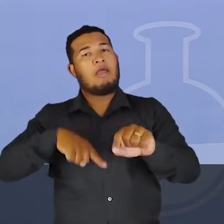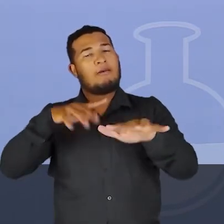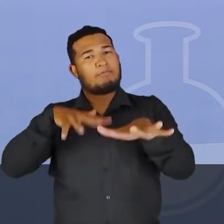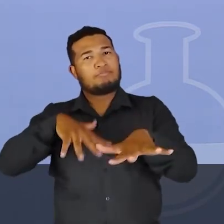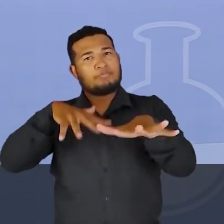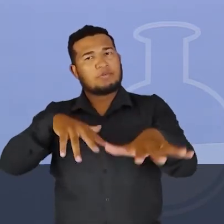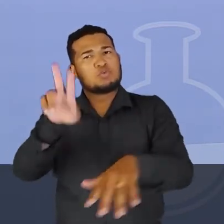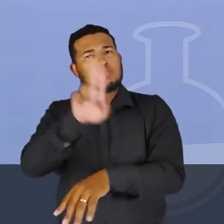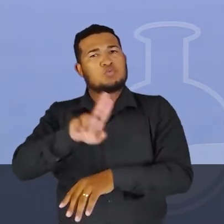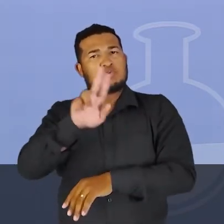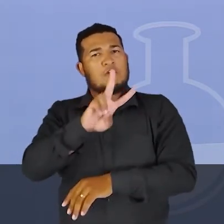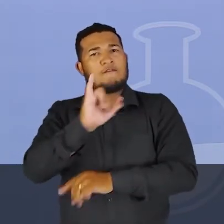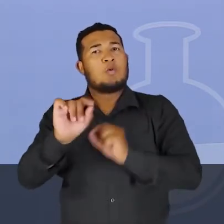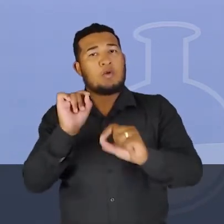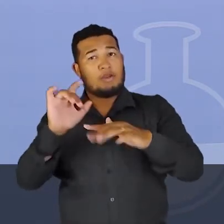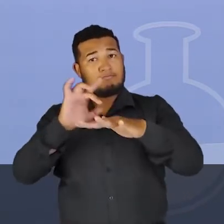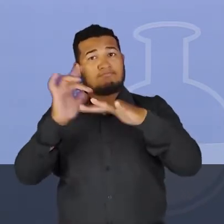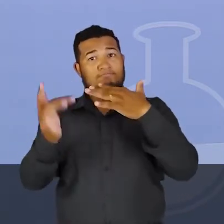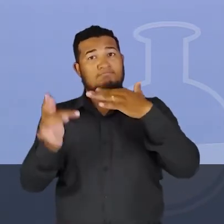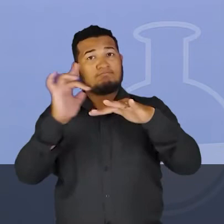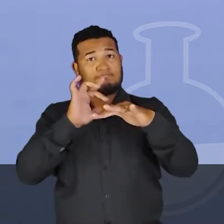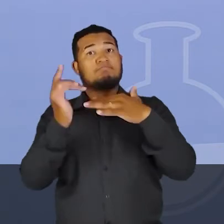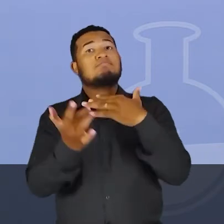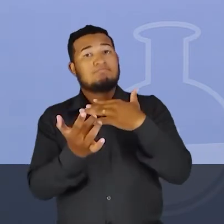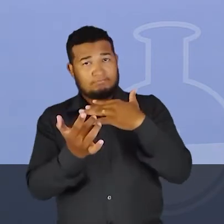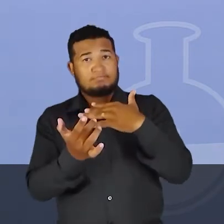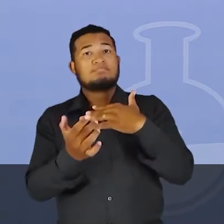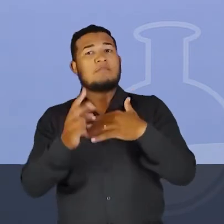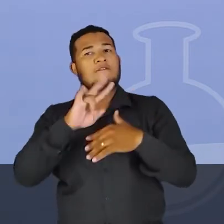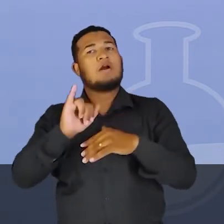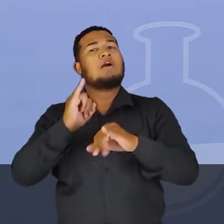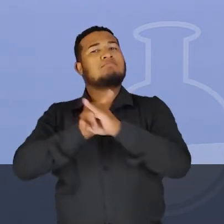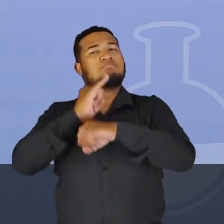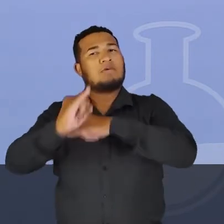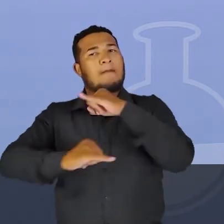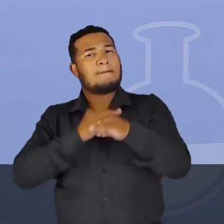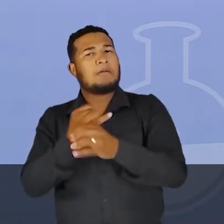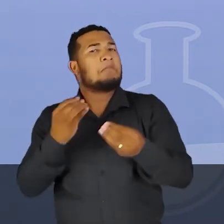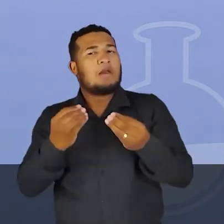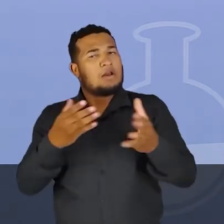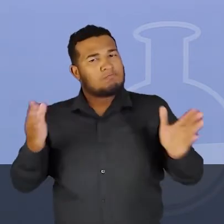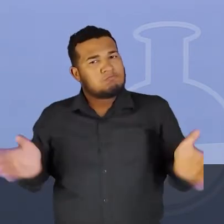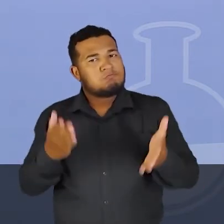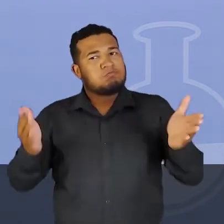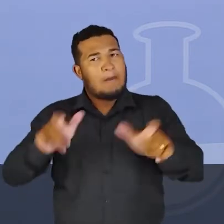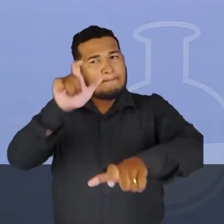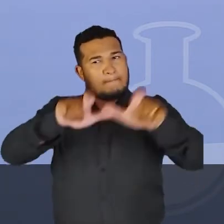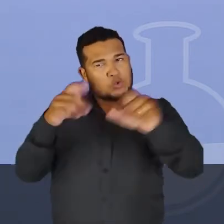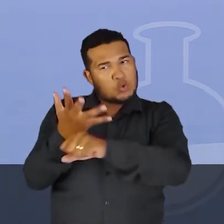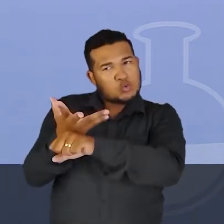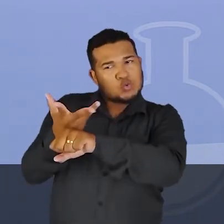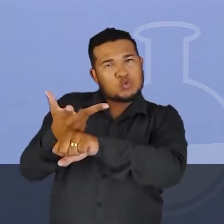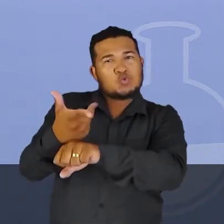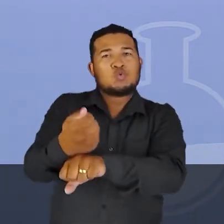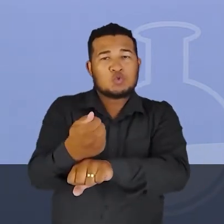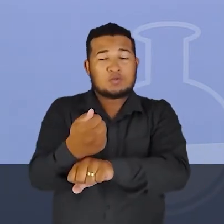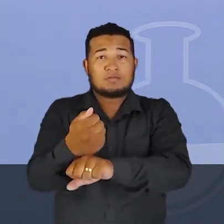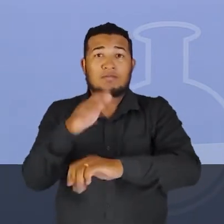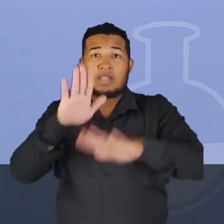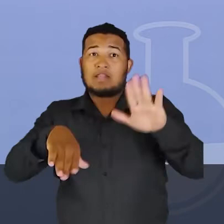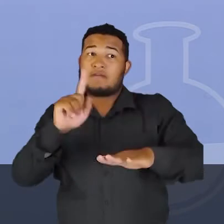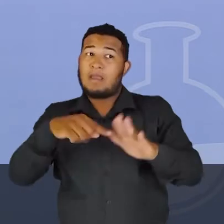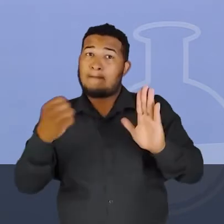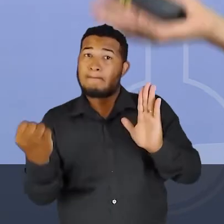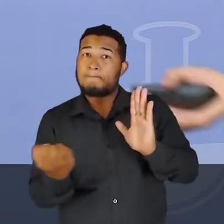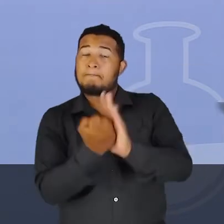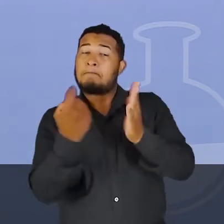movimentos que vão utilizar as redes sociais, vão utilizar a internet para engajar as pessoas. Pode ser que seja para marcar